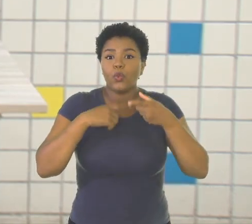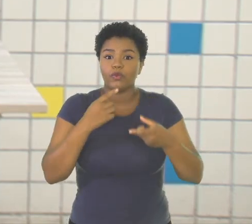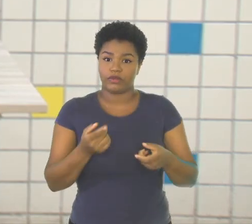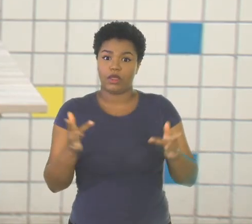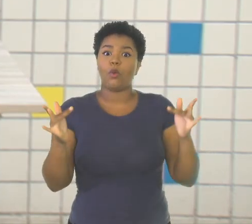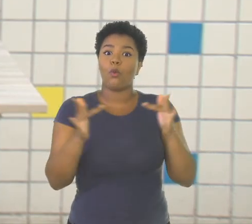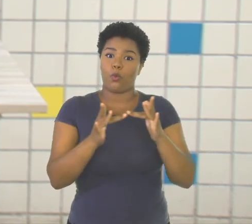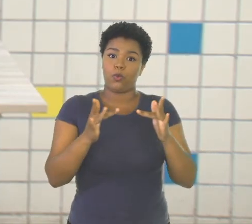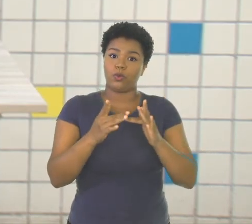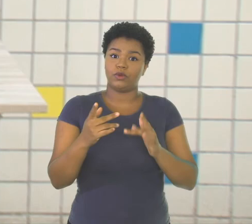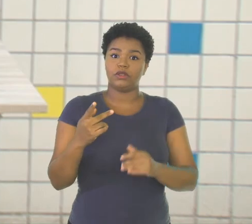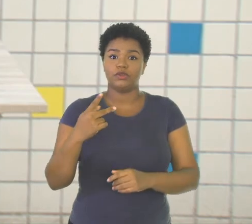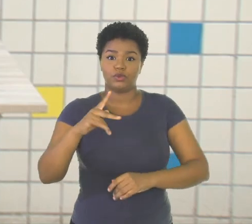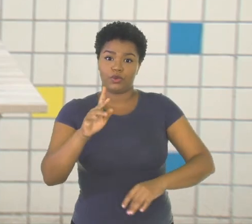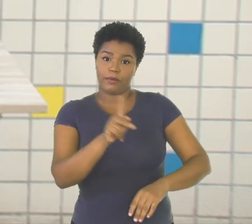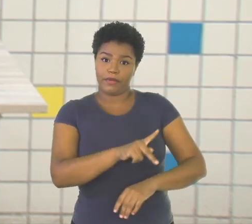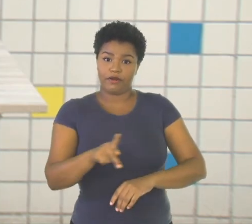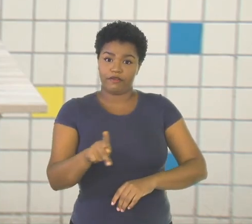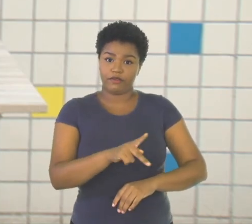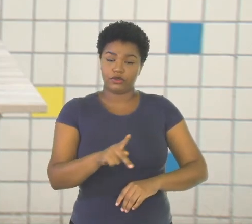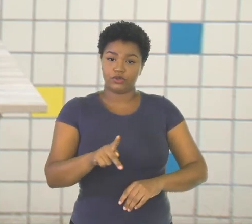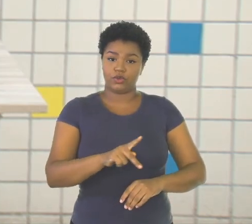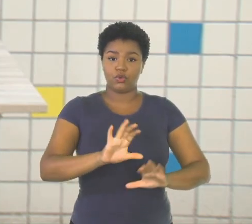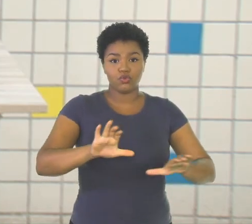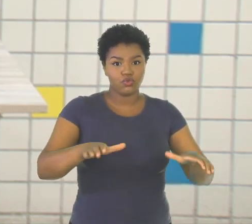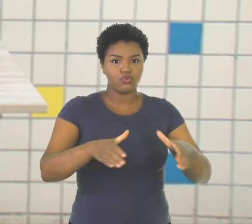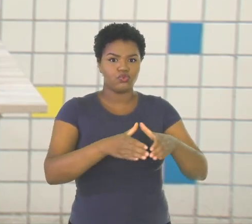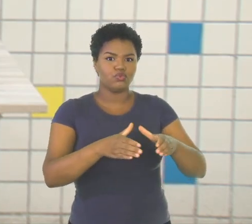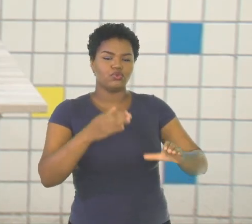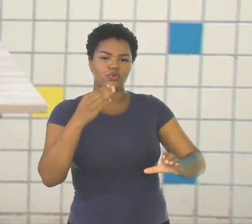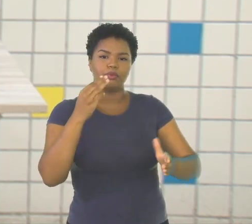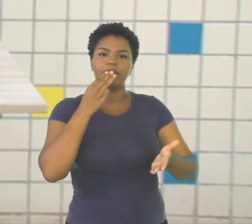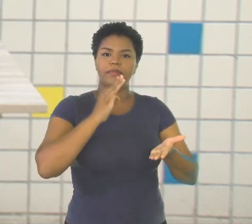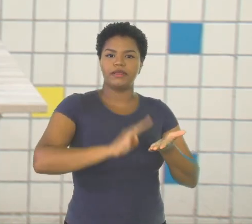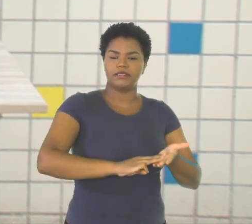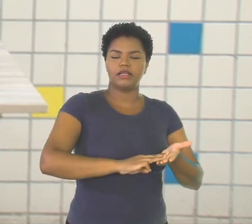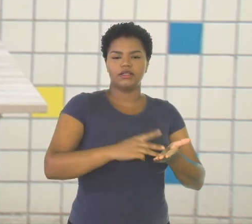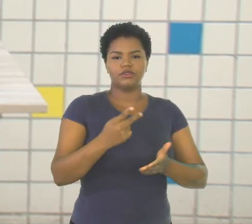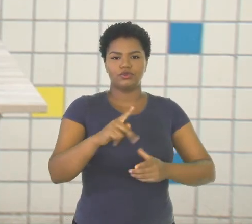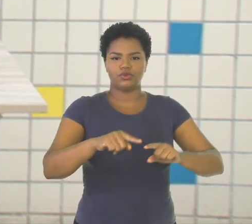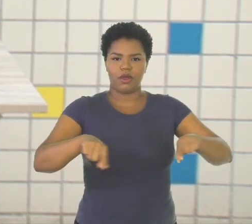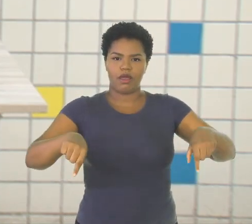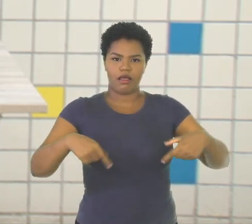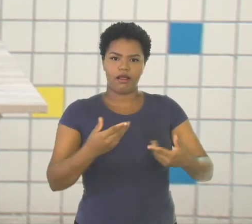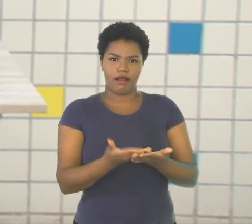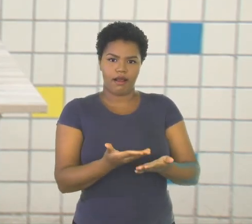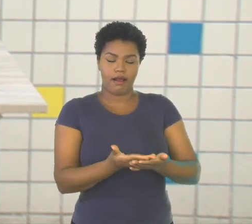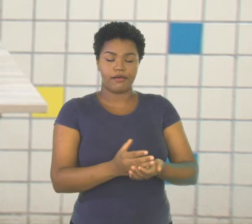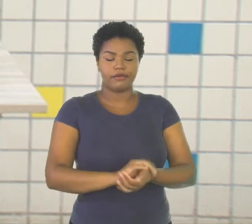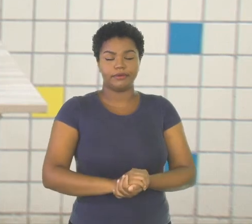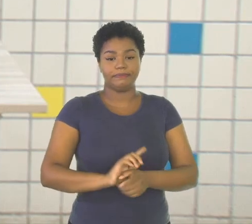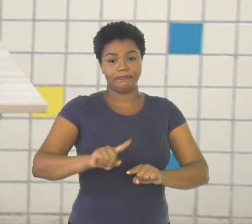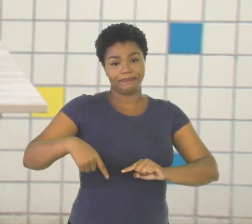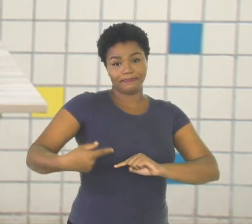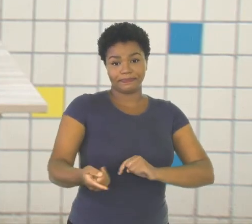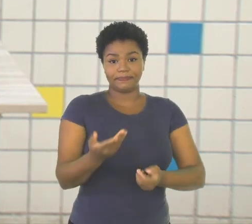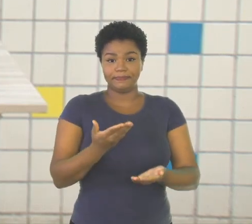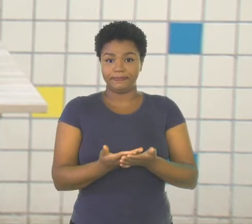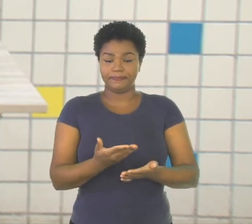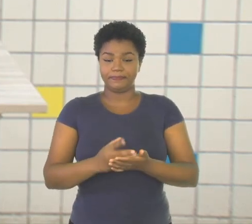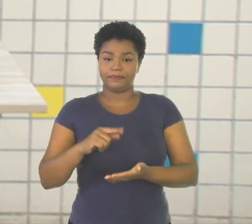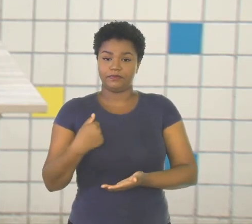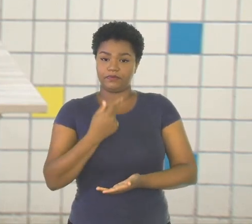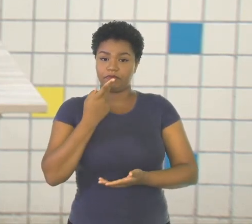em contato com a sua professora através do grupo de mensagem da sua sala de aula. Na próxima aula, vamos falar